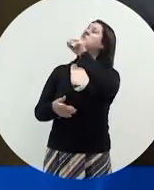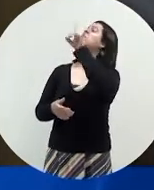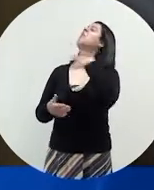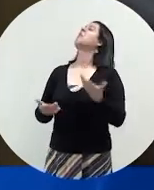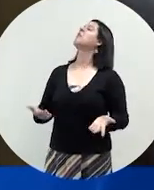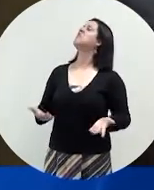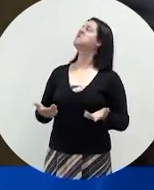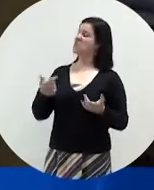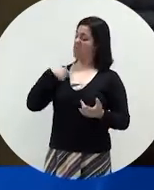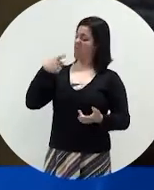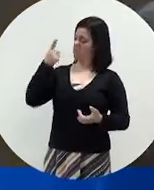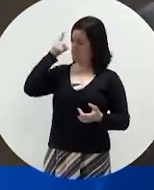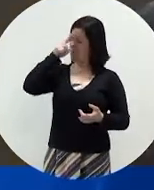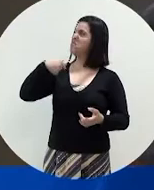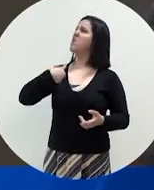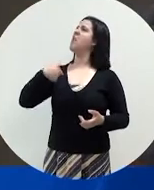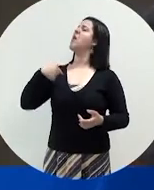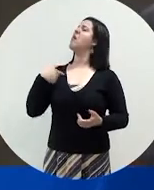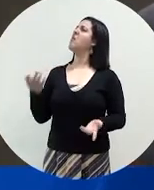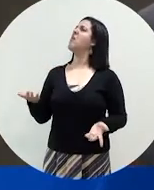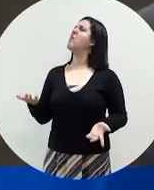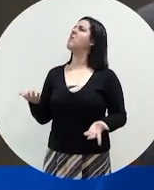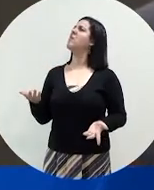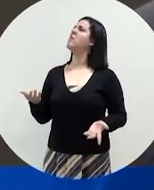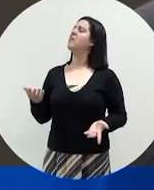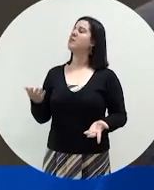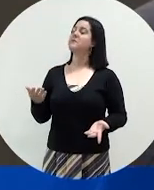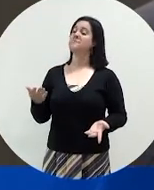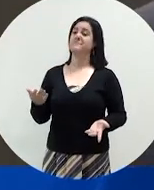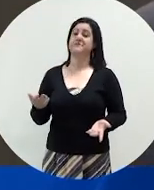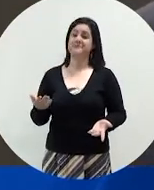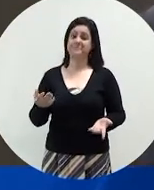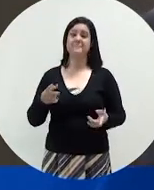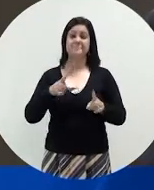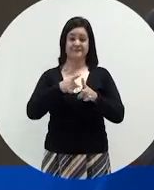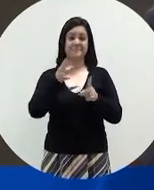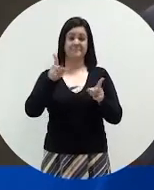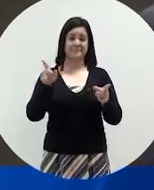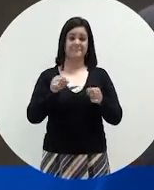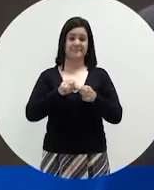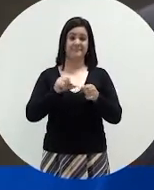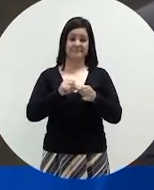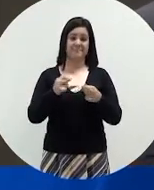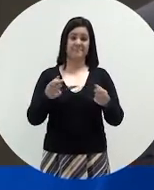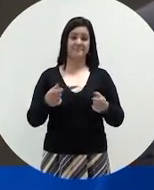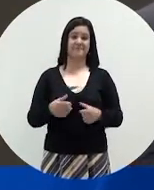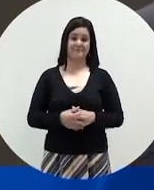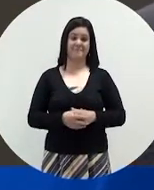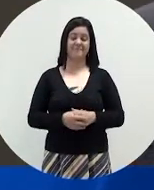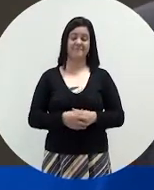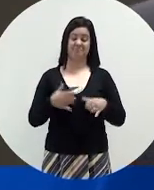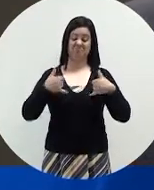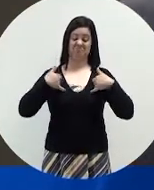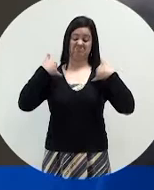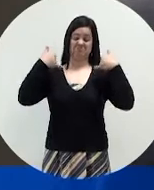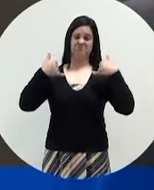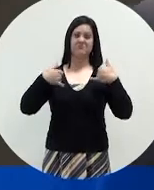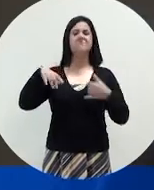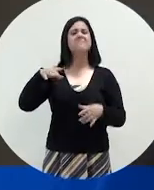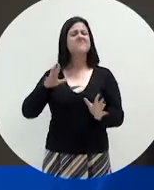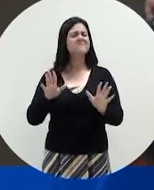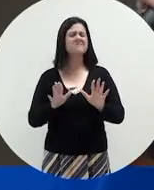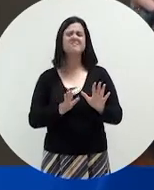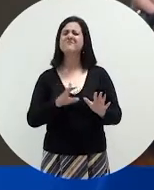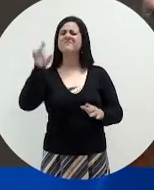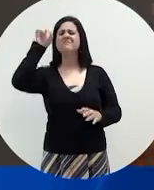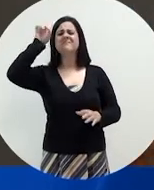uma grande tolice, e é uma grande loucura, você, eu, quem quer que